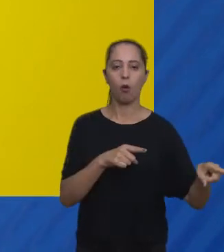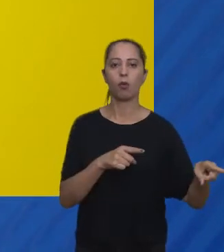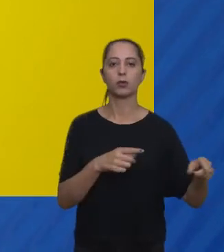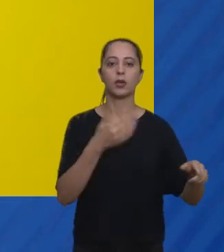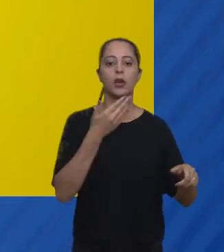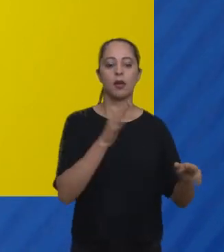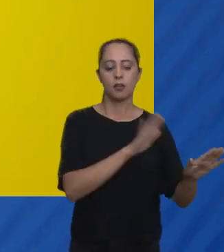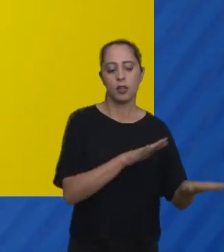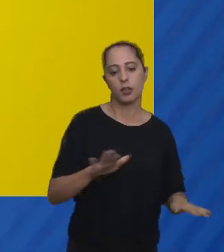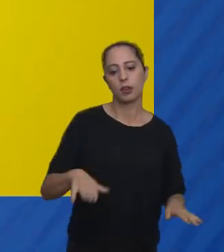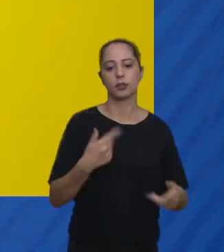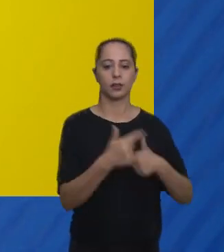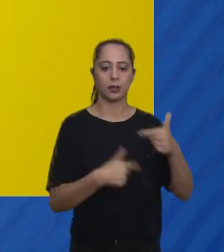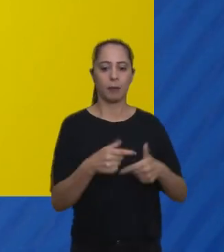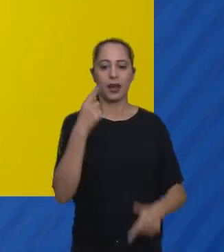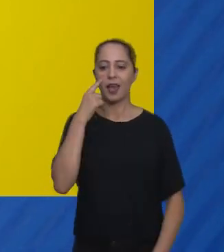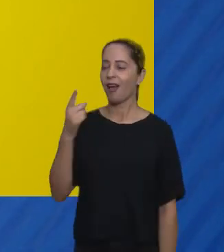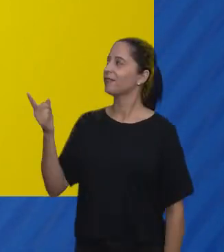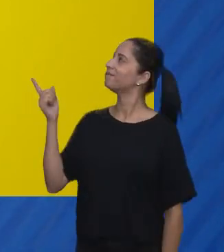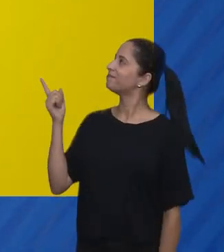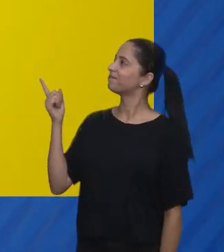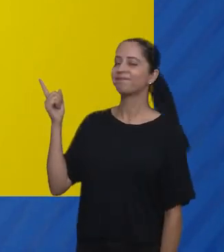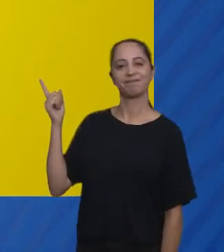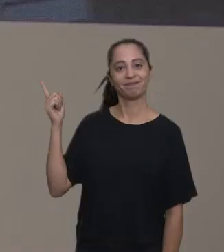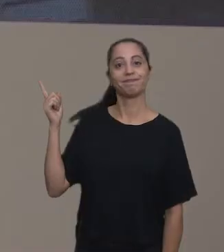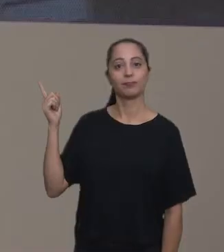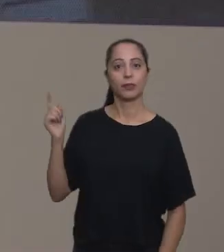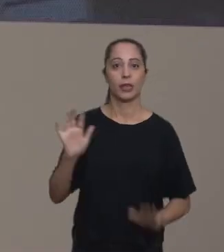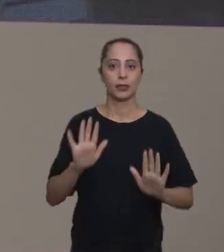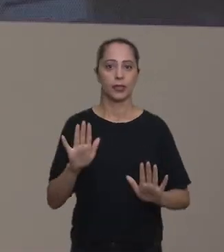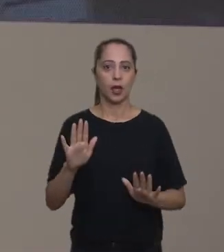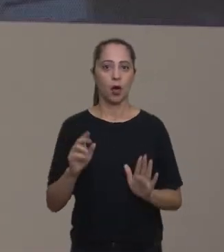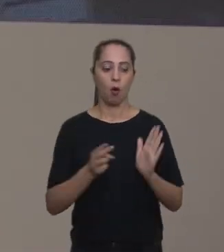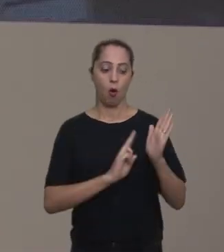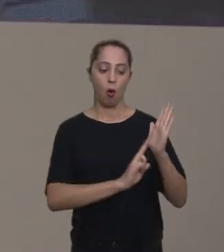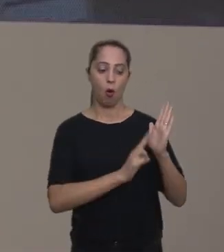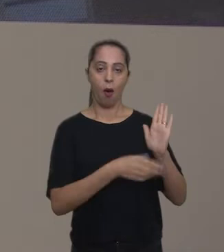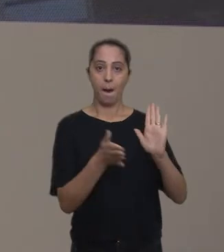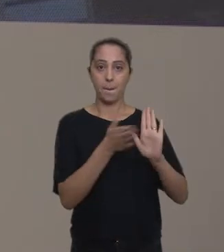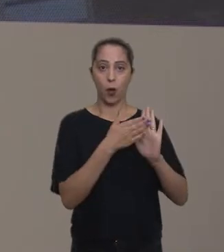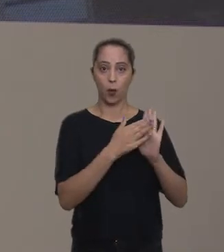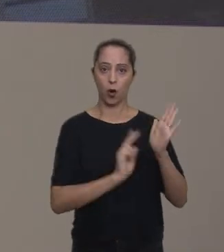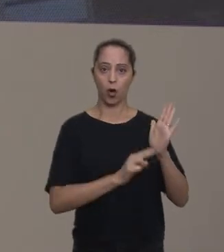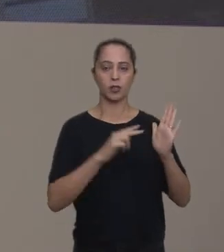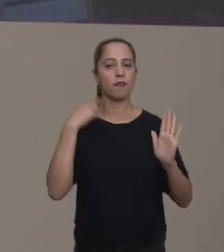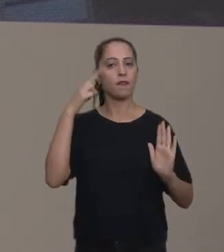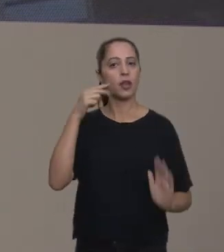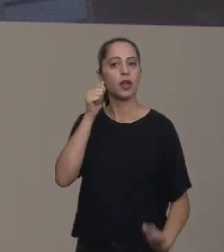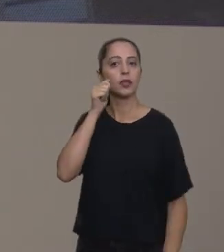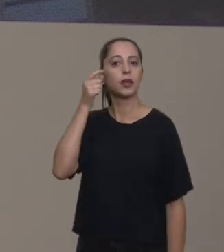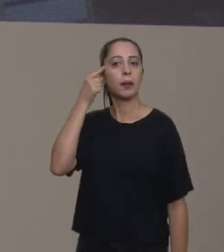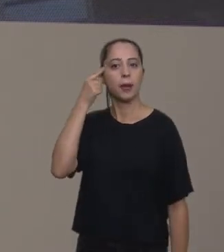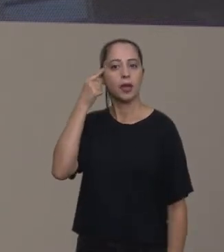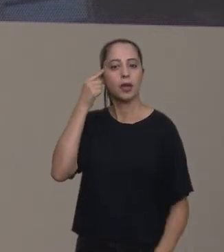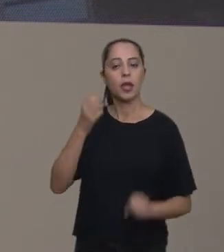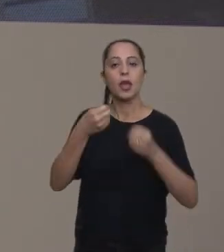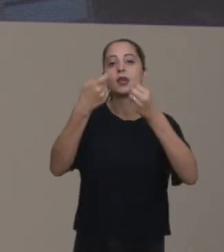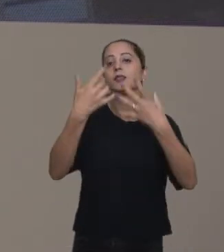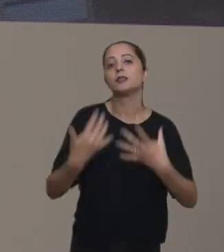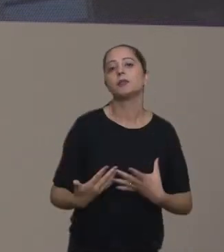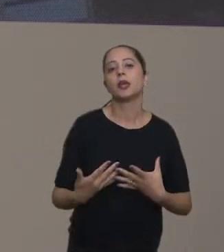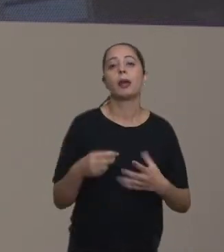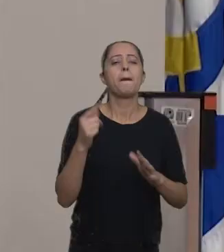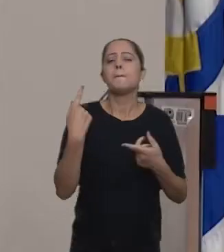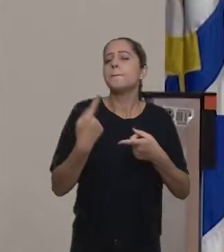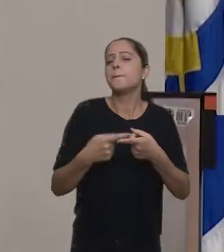E o dia escolhido para abrigar a data foi 12 de junho. Autora da proposta, a vereadora Amélia Naomi destaca a